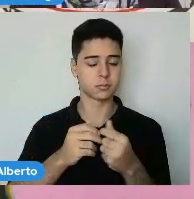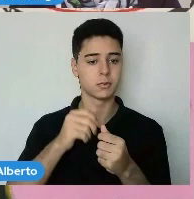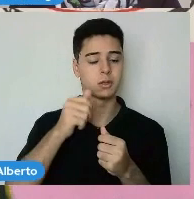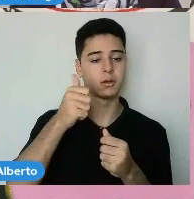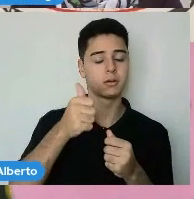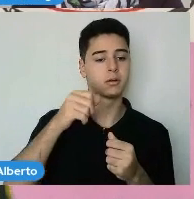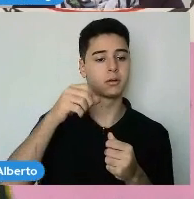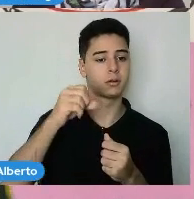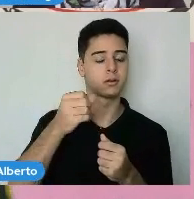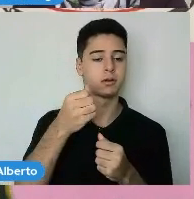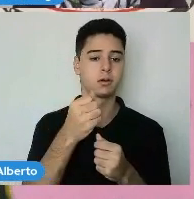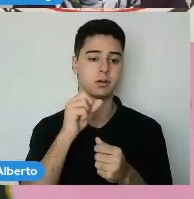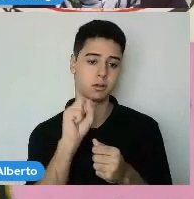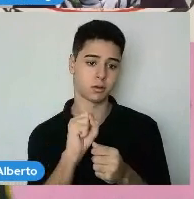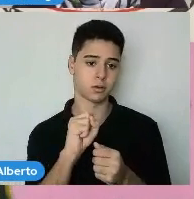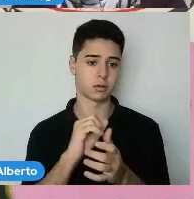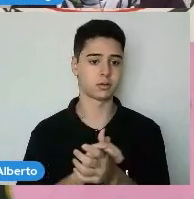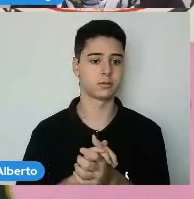1968.